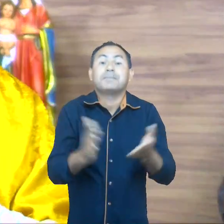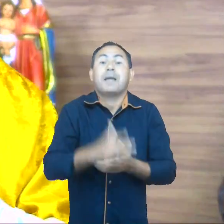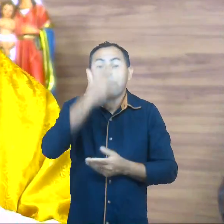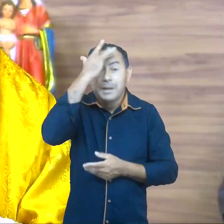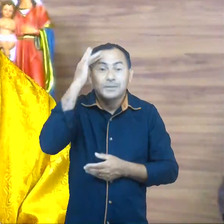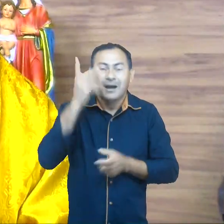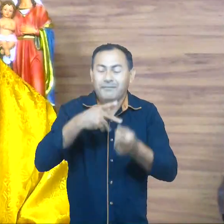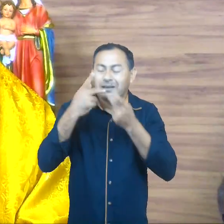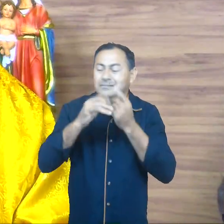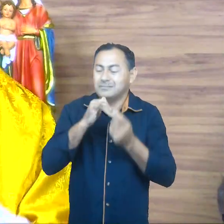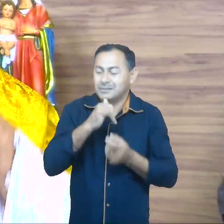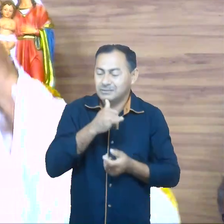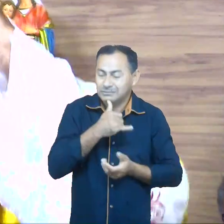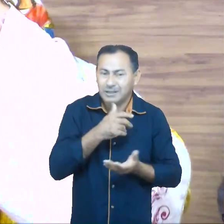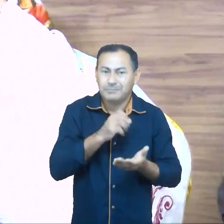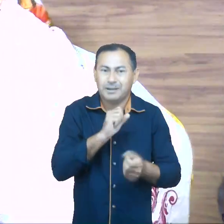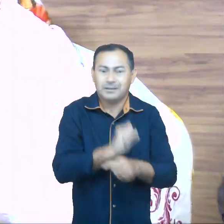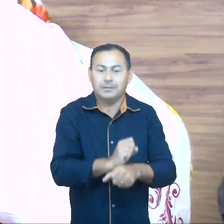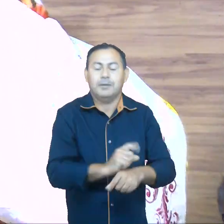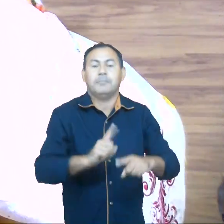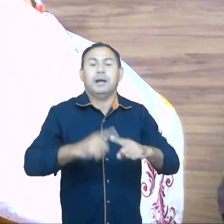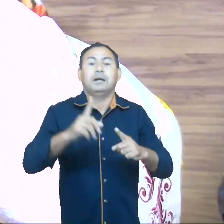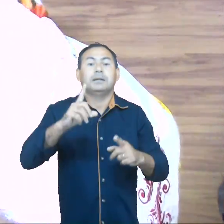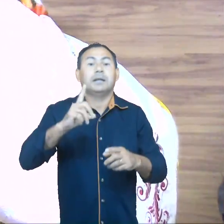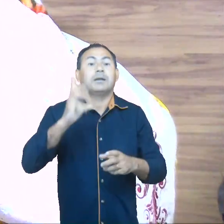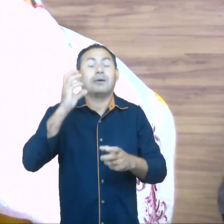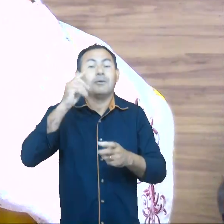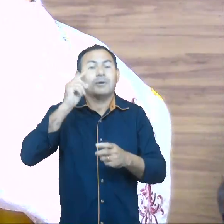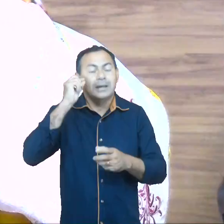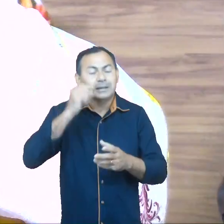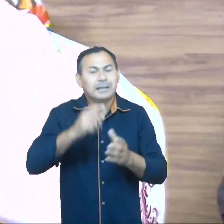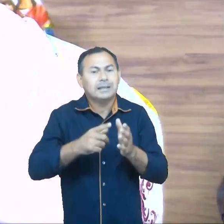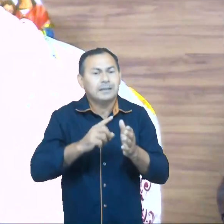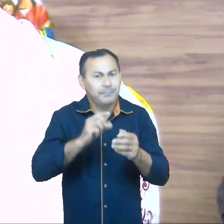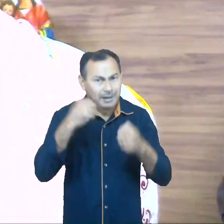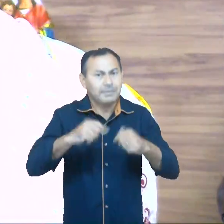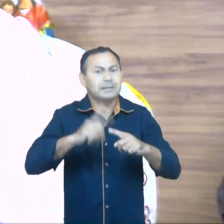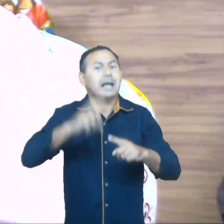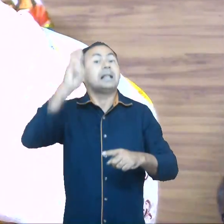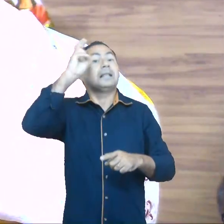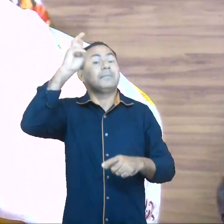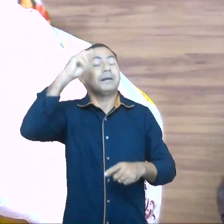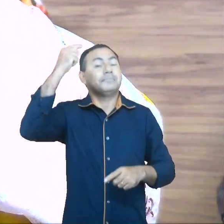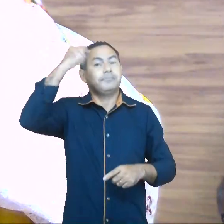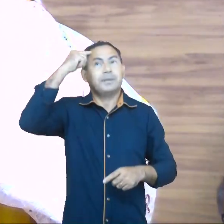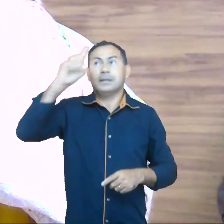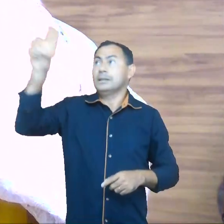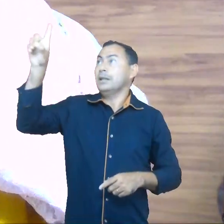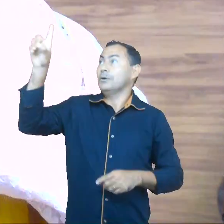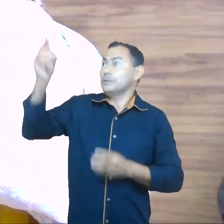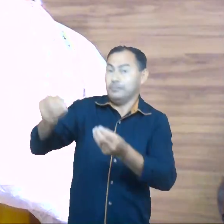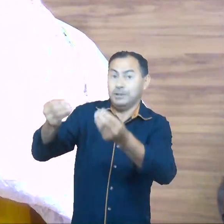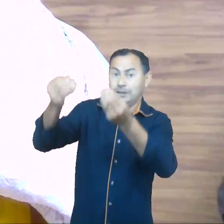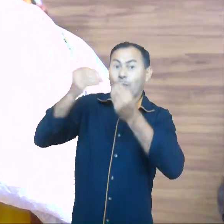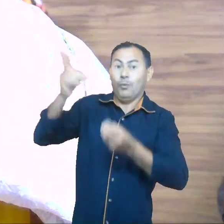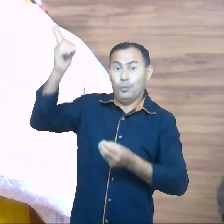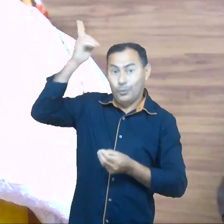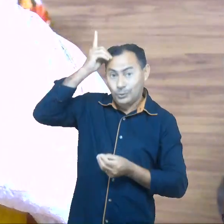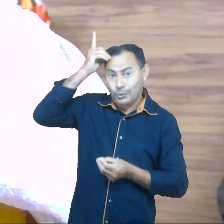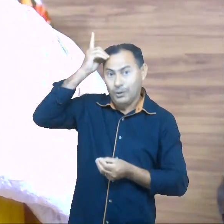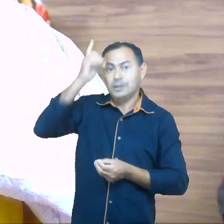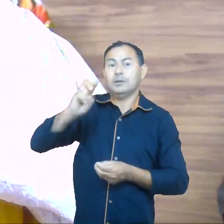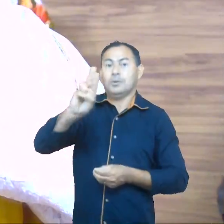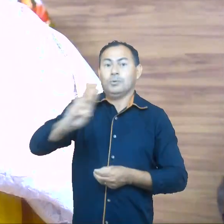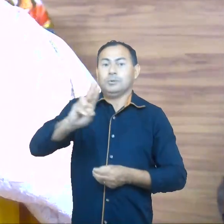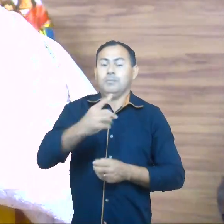vai desanimando. Mas daí tem que colocar na cabeça: se Deus me deu o dom, eu tenho que usar